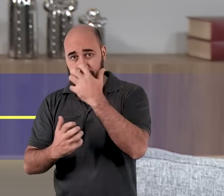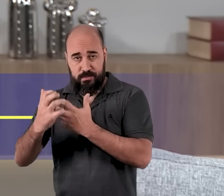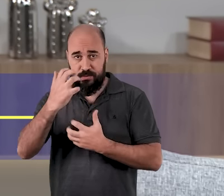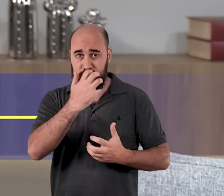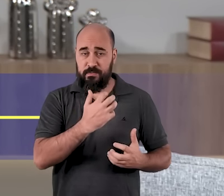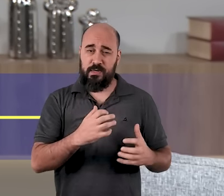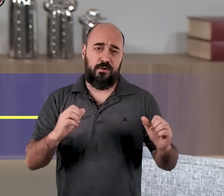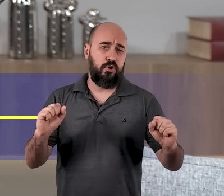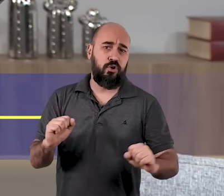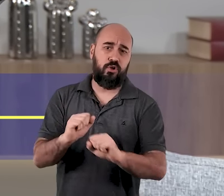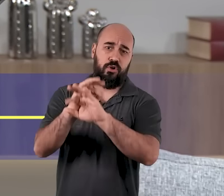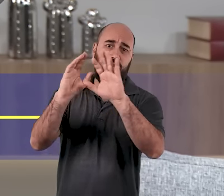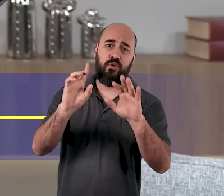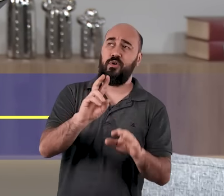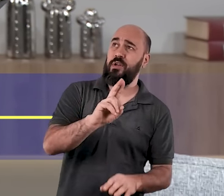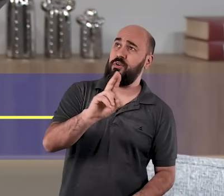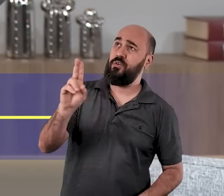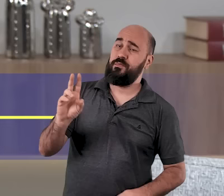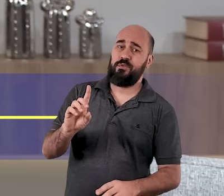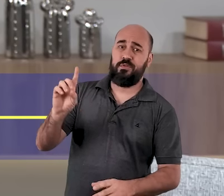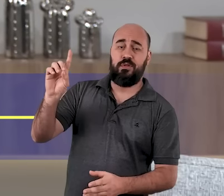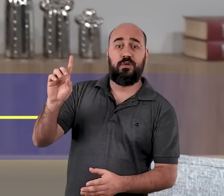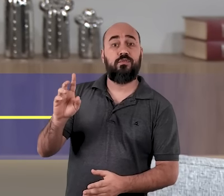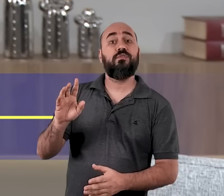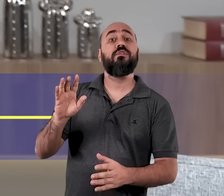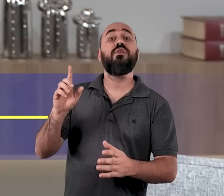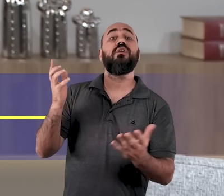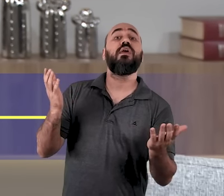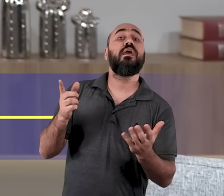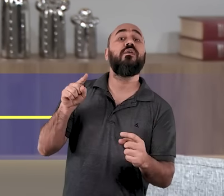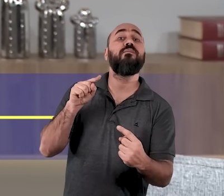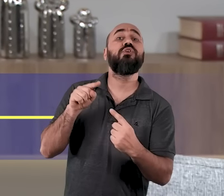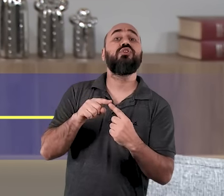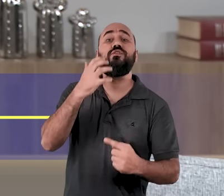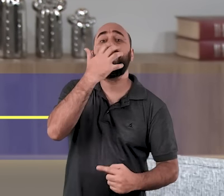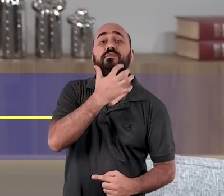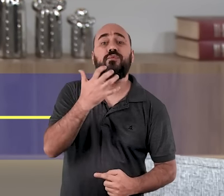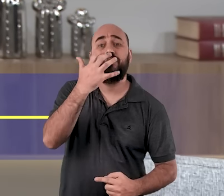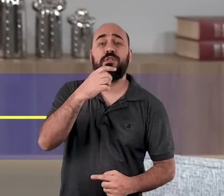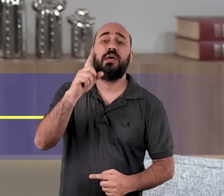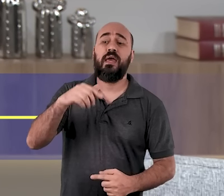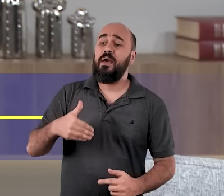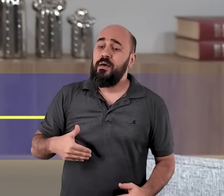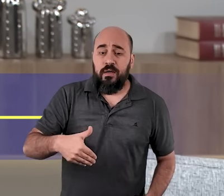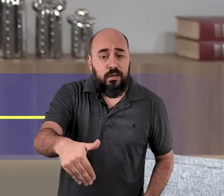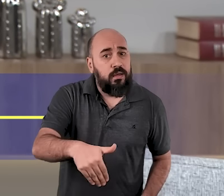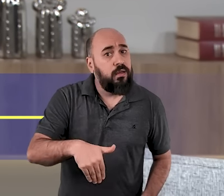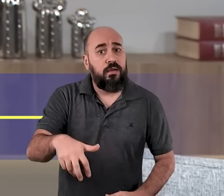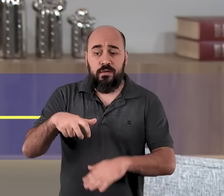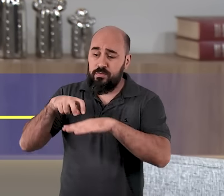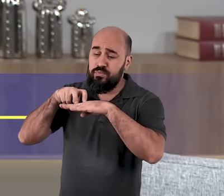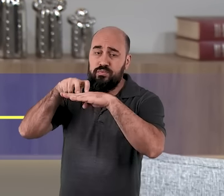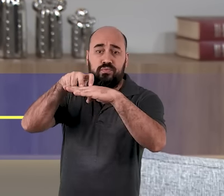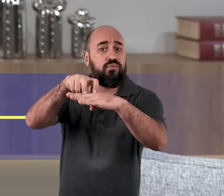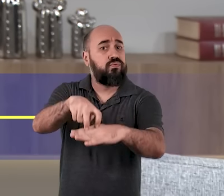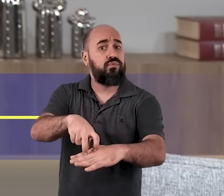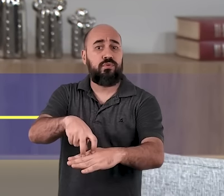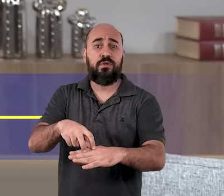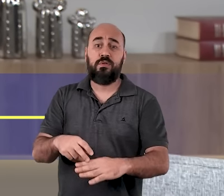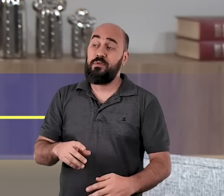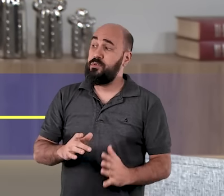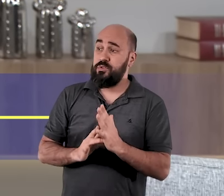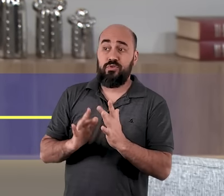nome do Senhor. E a mensagem central dessa música é no sentido de que está chegando a hora quando Deus vai dizer ao seu